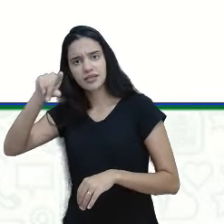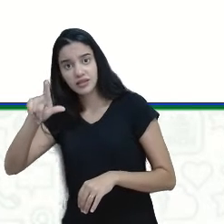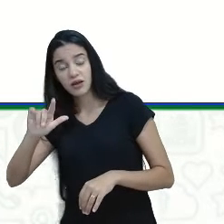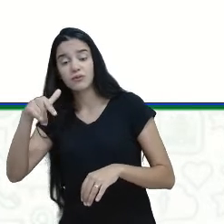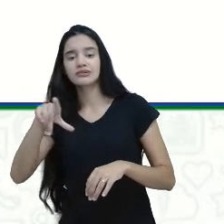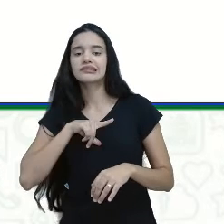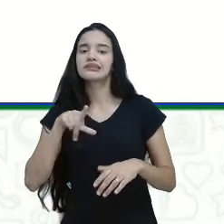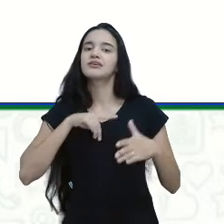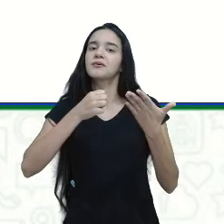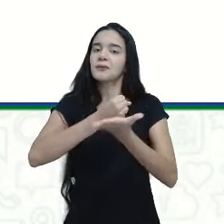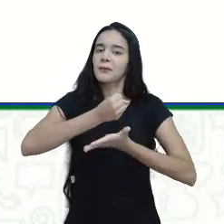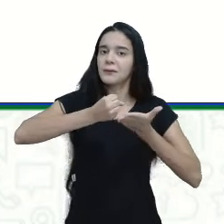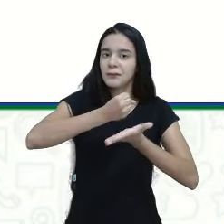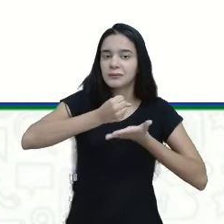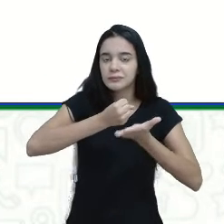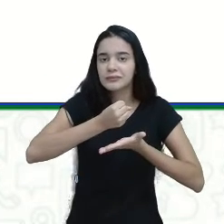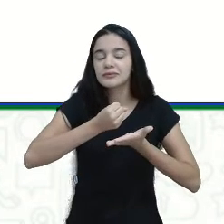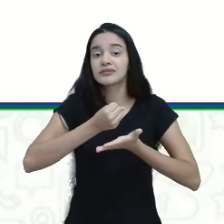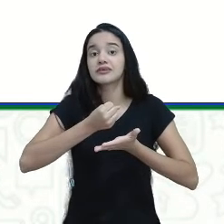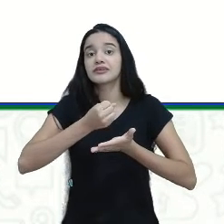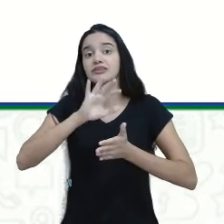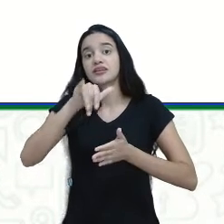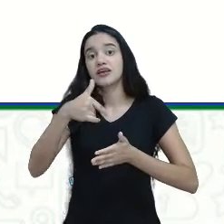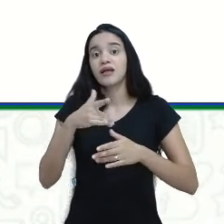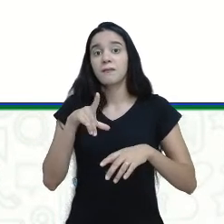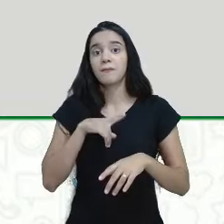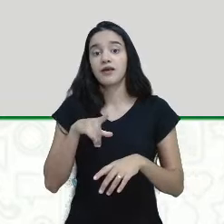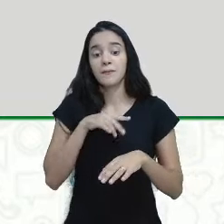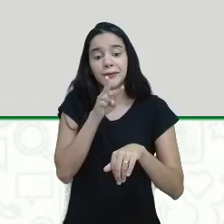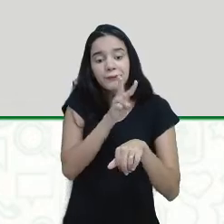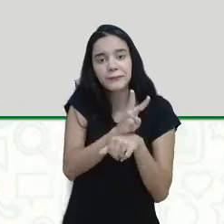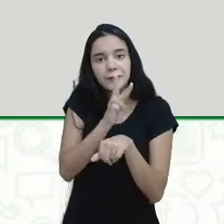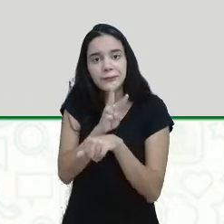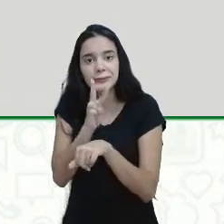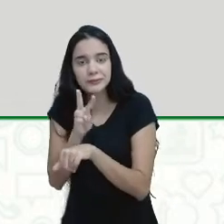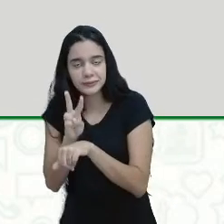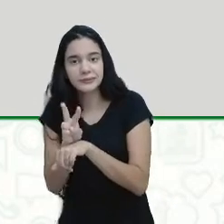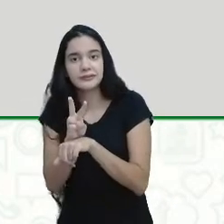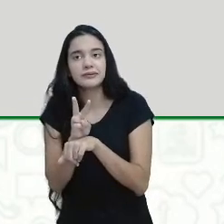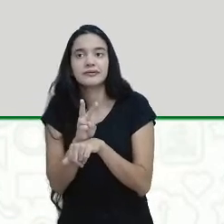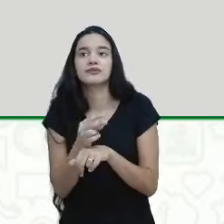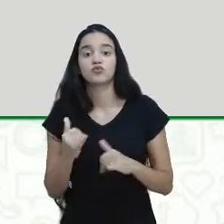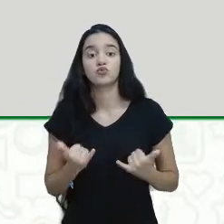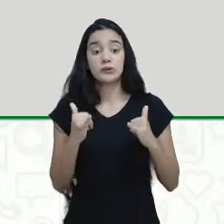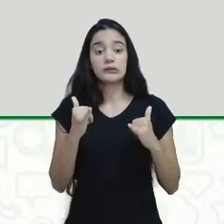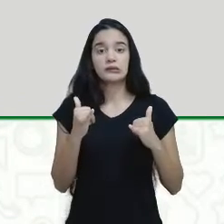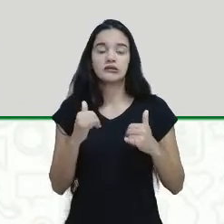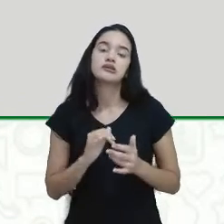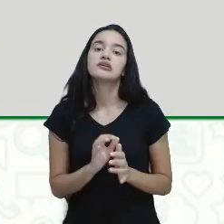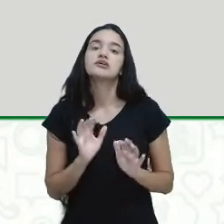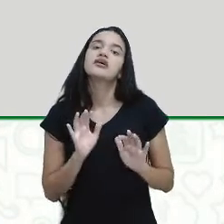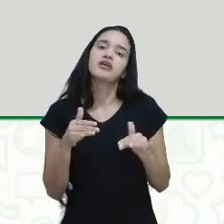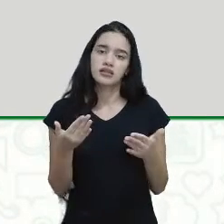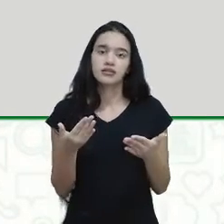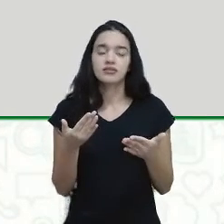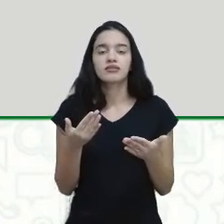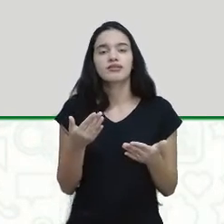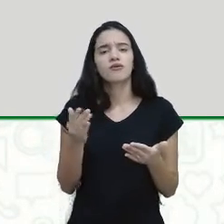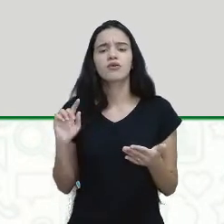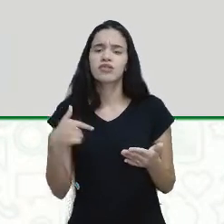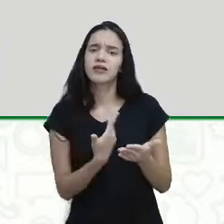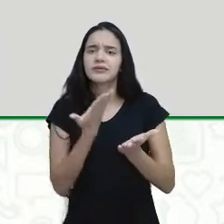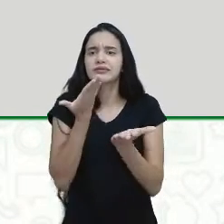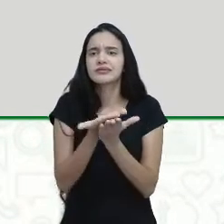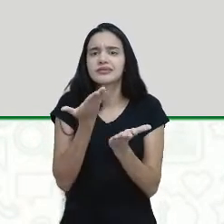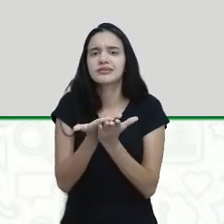uma base que seja um isolante elétrico para proteger contra choques elétricos. Então, daí na nossa